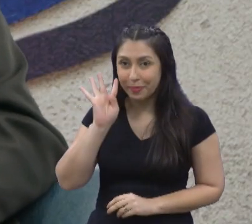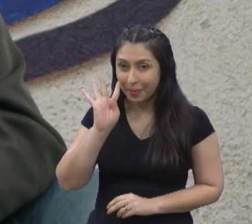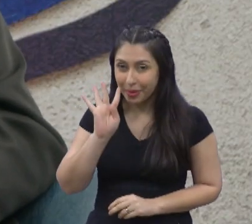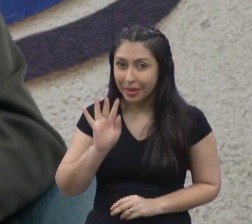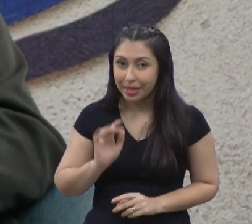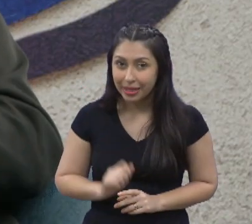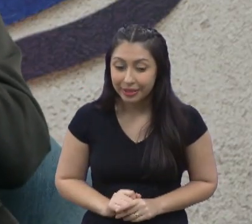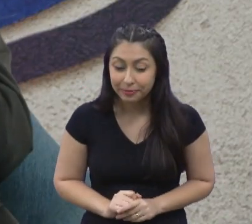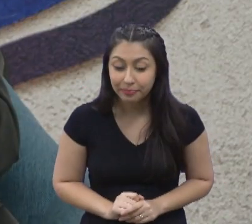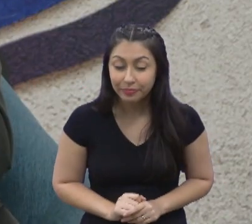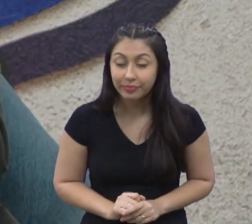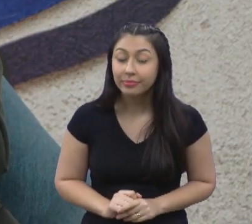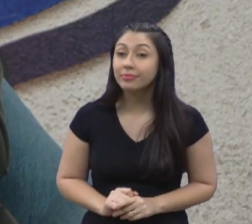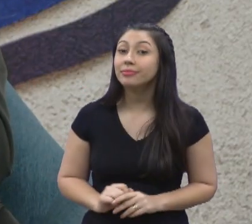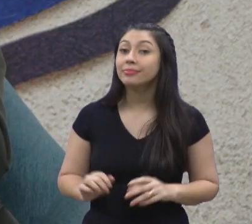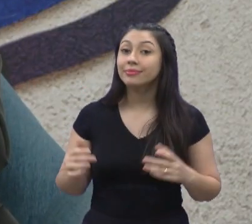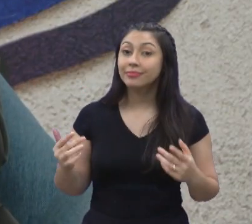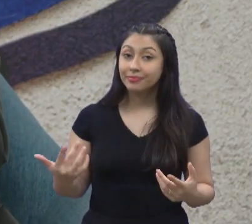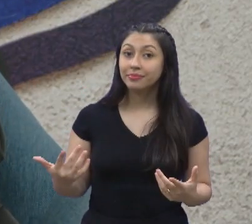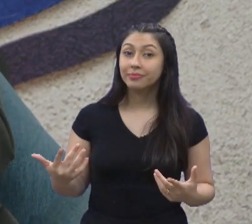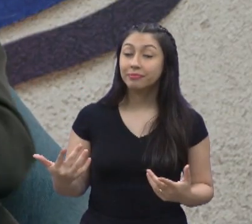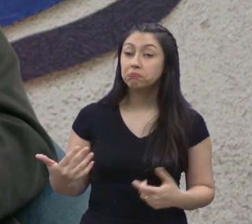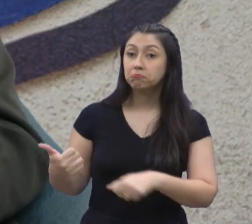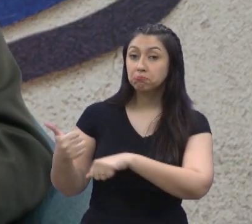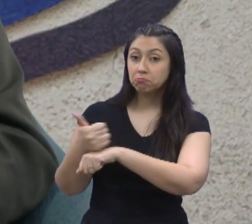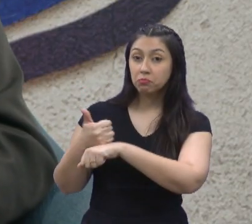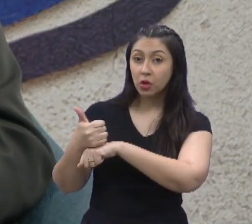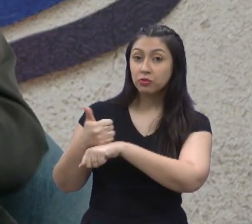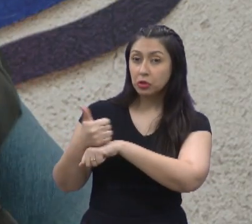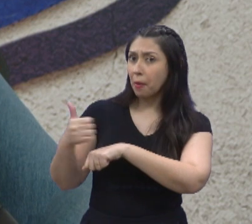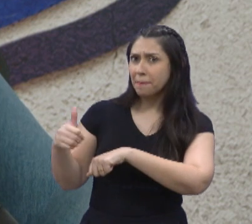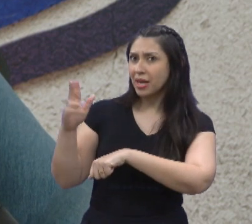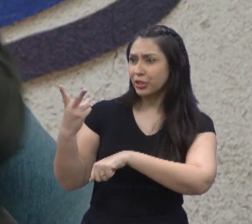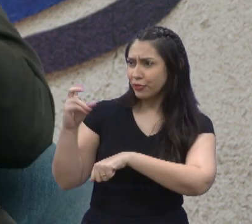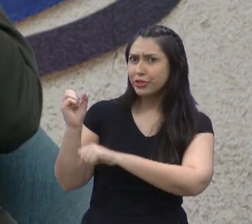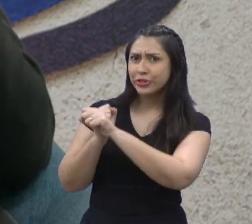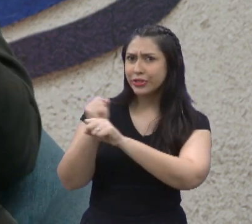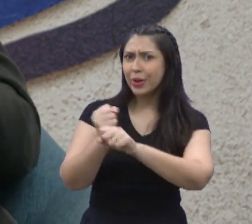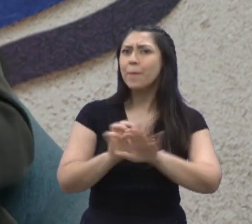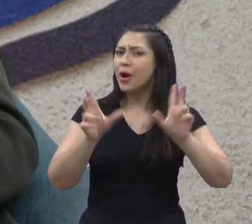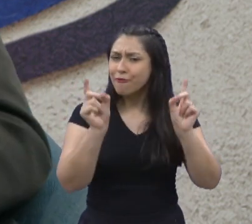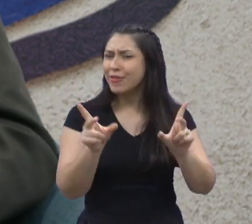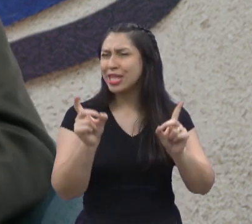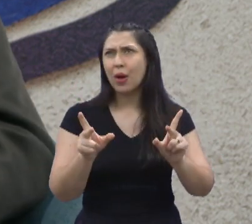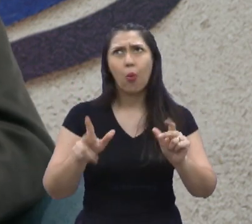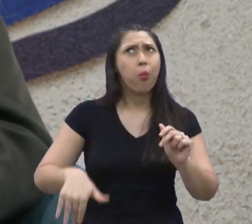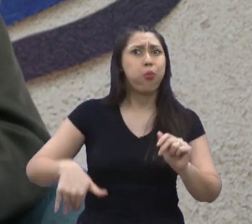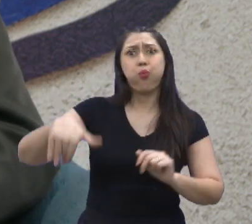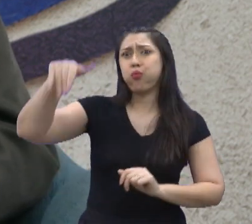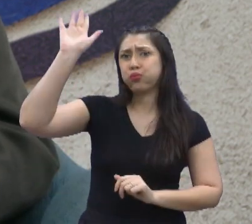Legal. Como alguém profissional, eu tenho mais de 20 anos, mas vendendo bem mais do que isso,